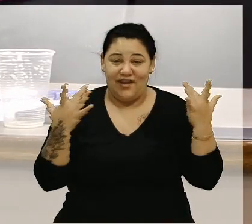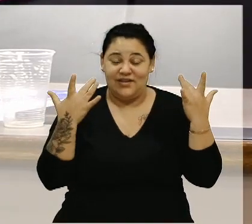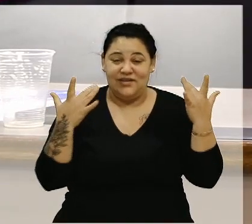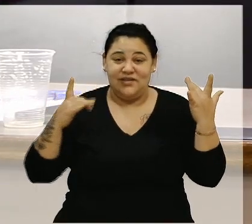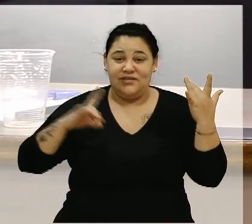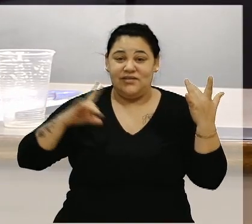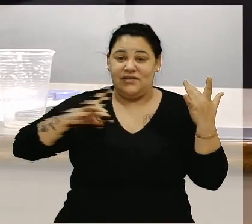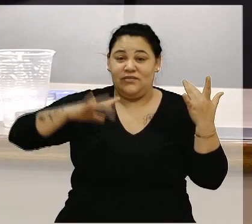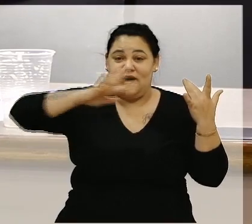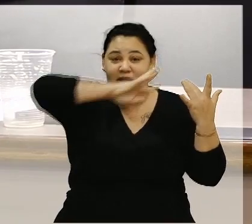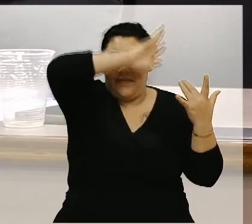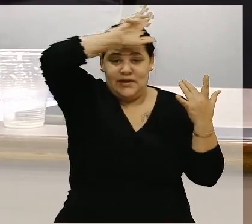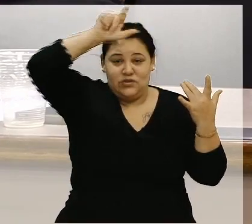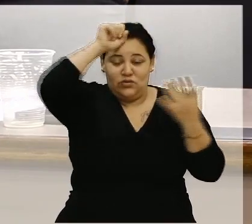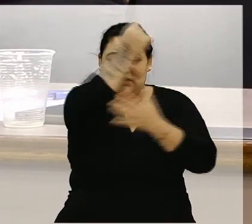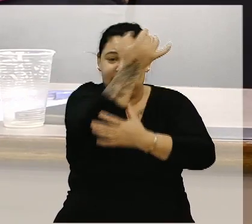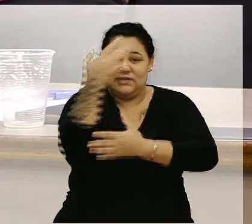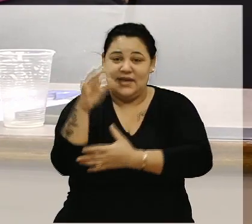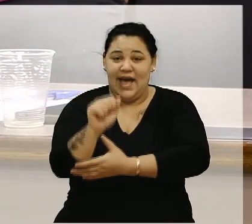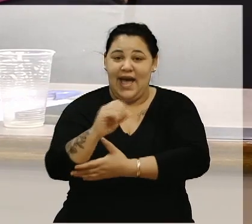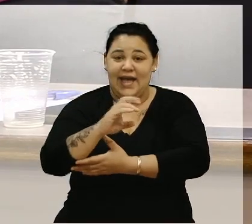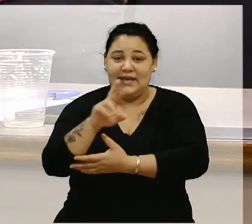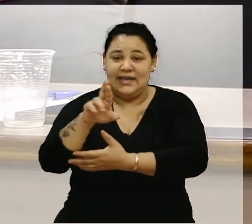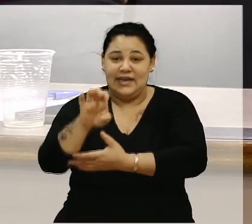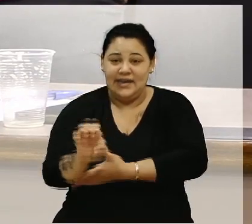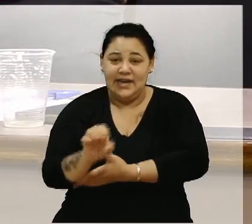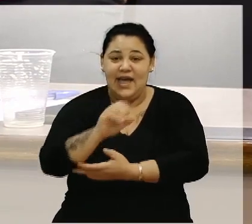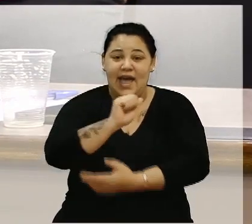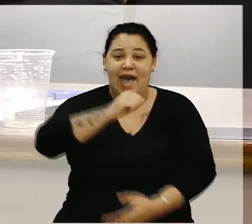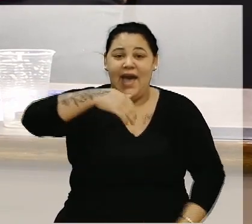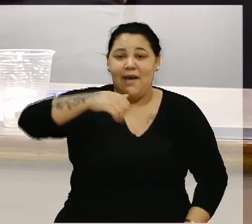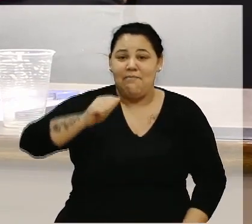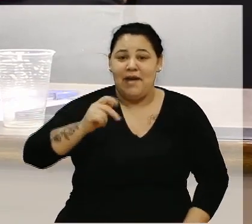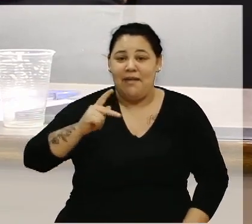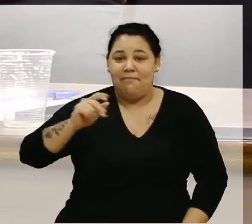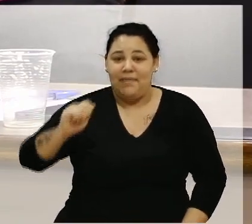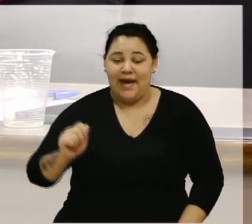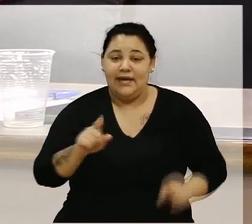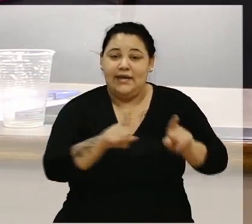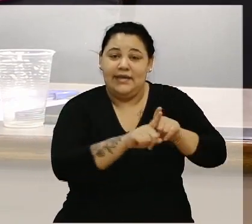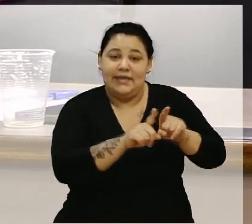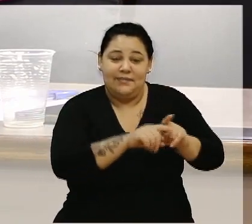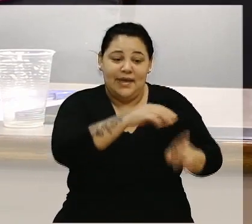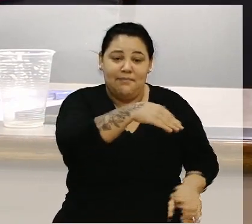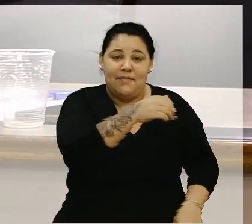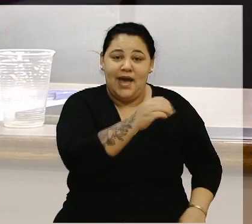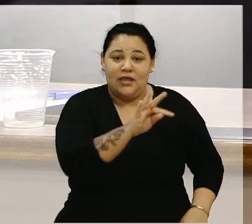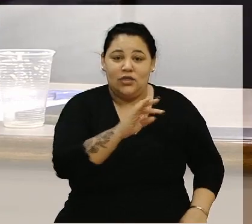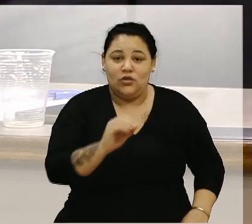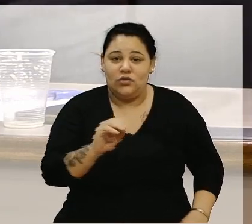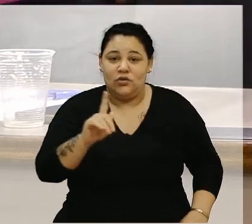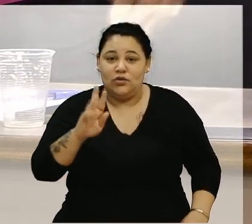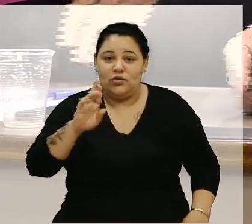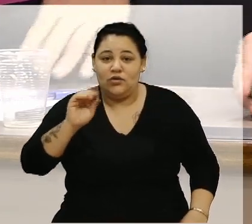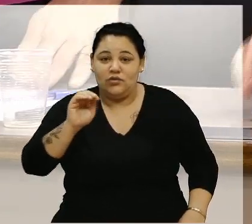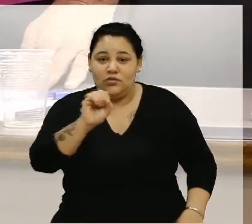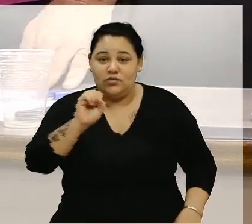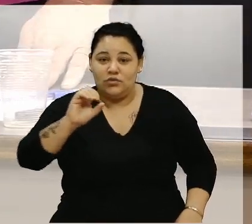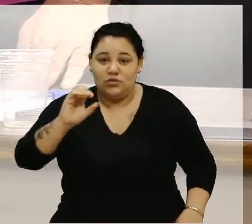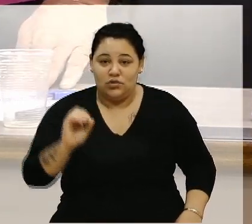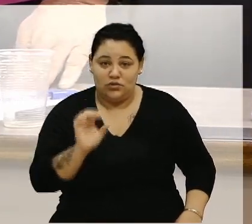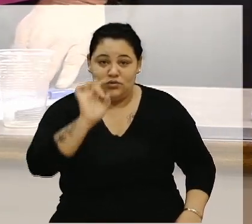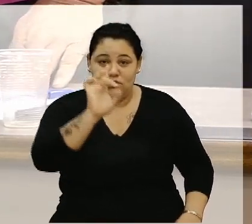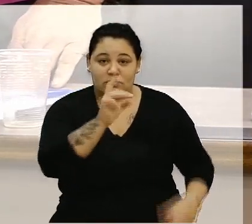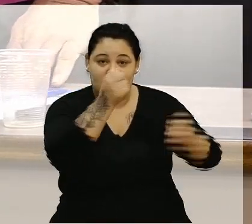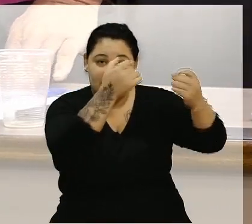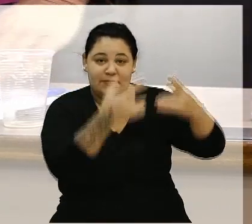Amapá. E, na sequência, o Mato Grosso. Então, vereador Fantinel, só para dizer que o senhor falou que